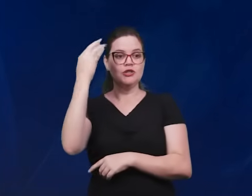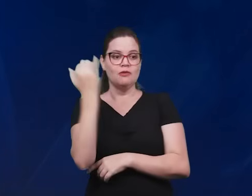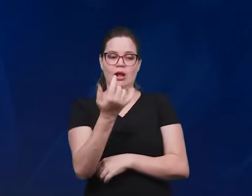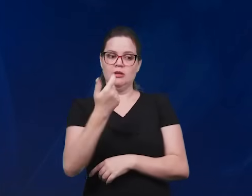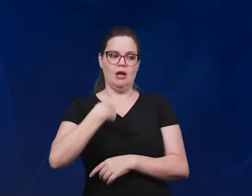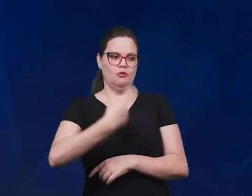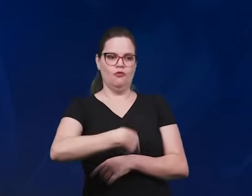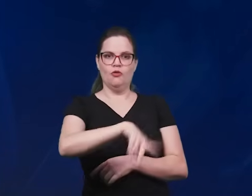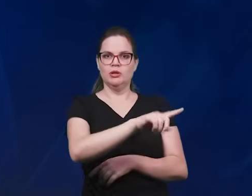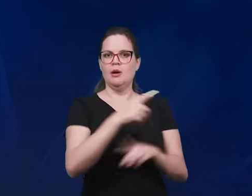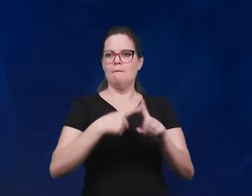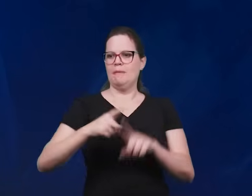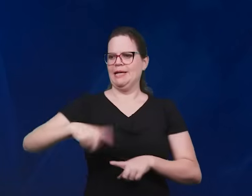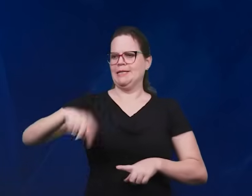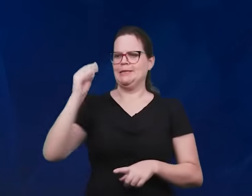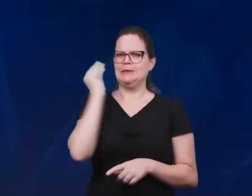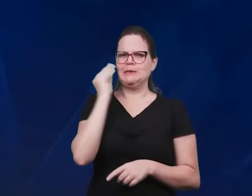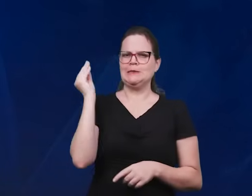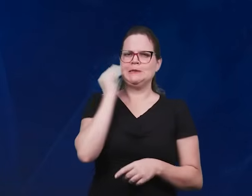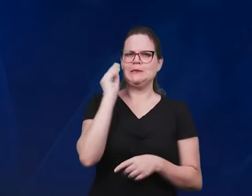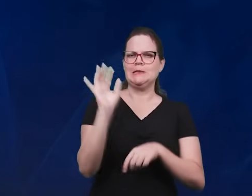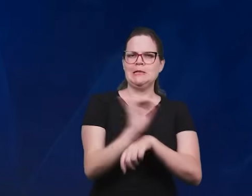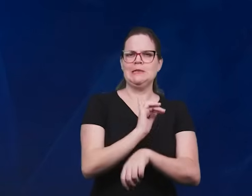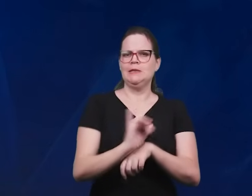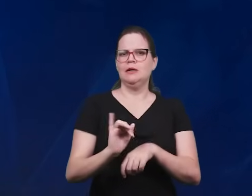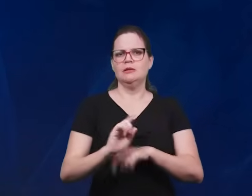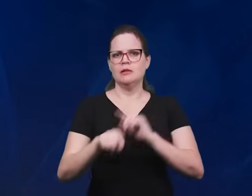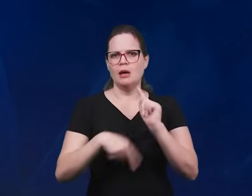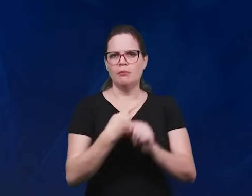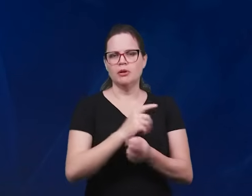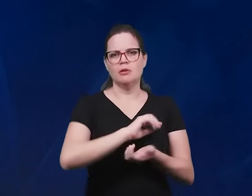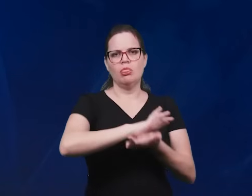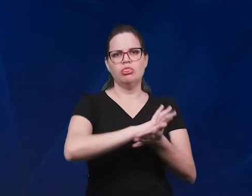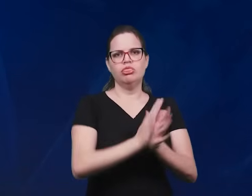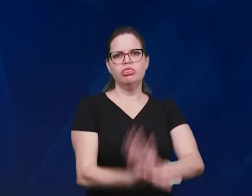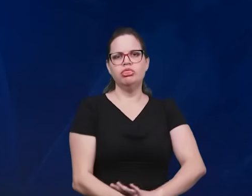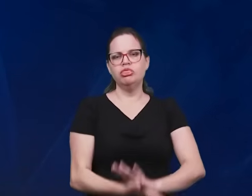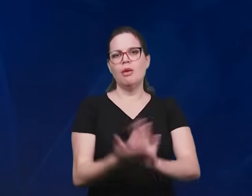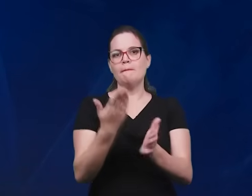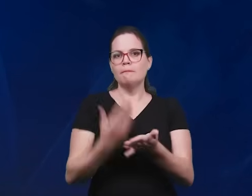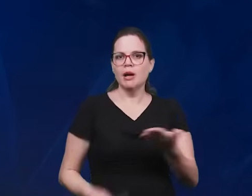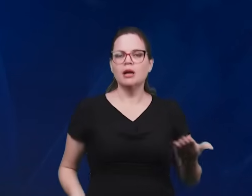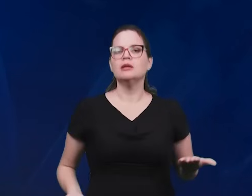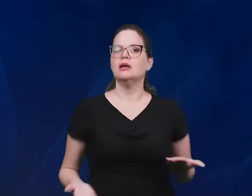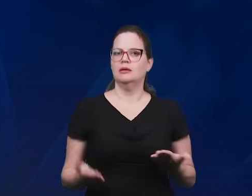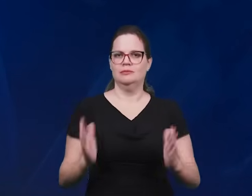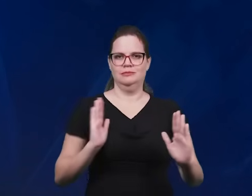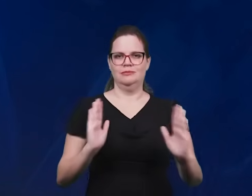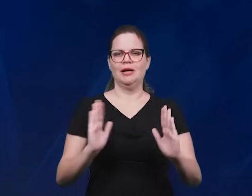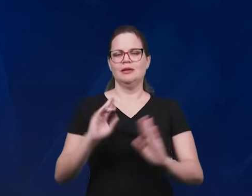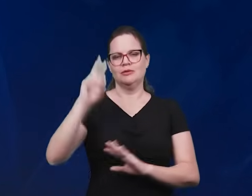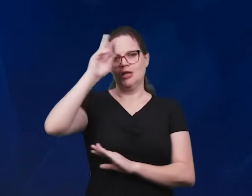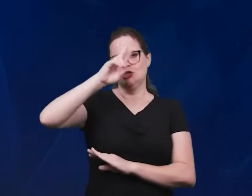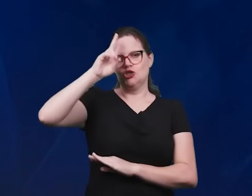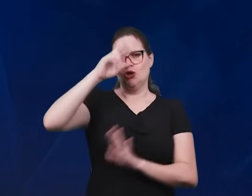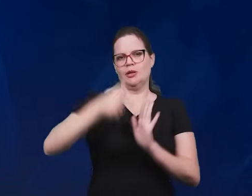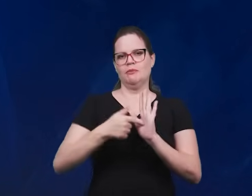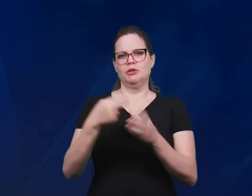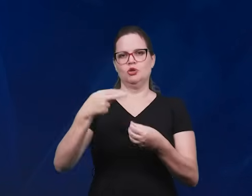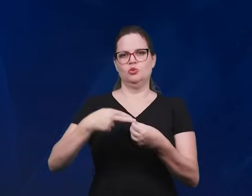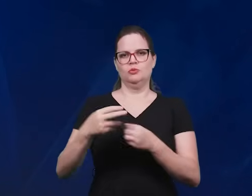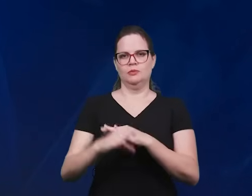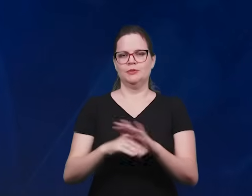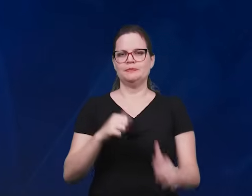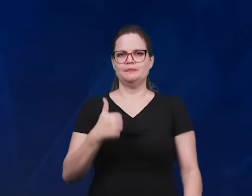eles insistiram naquela investida e foram duramente derrotados. Essa passagem está descrita no livro de Números,